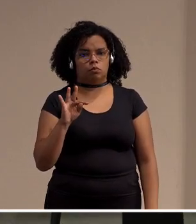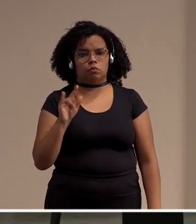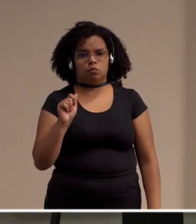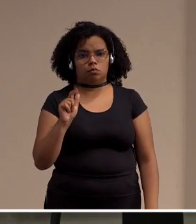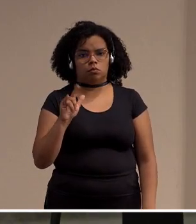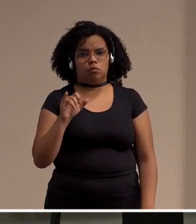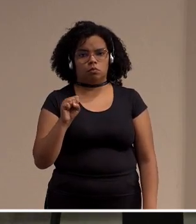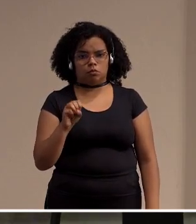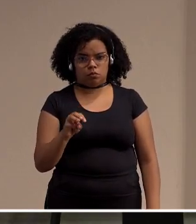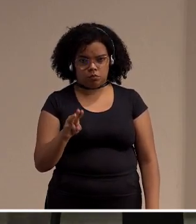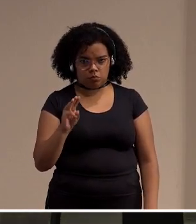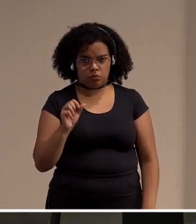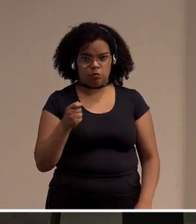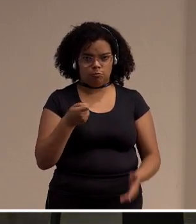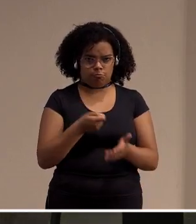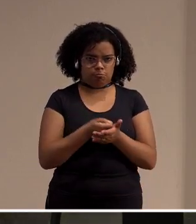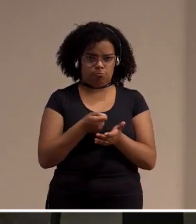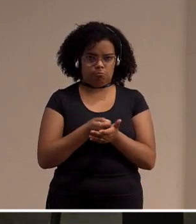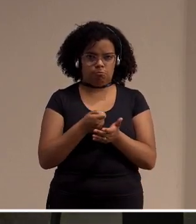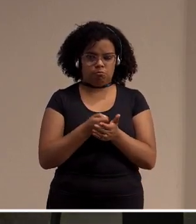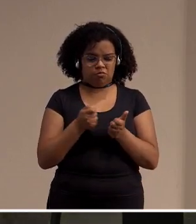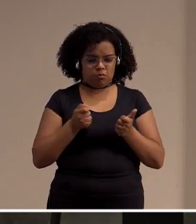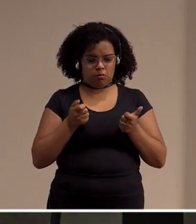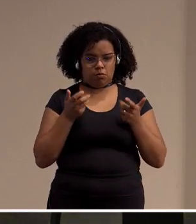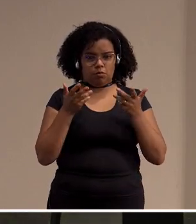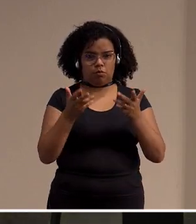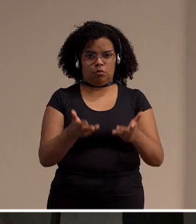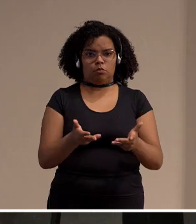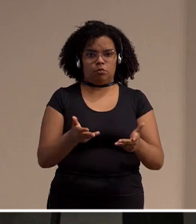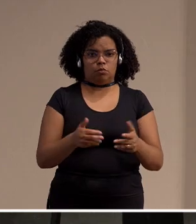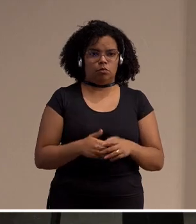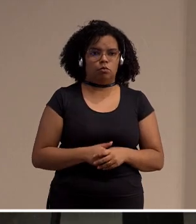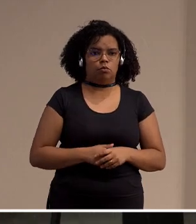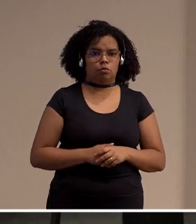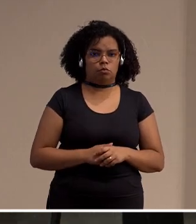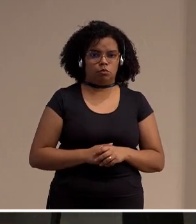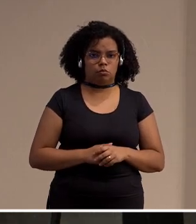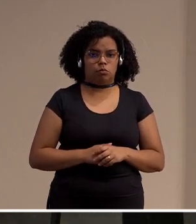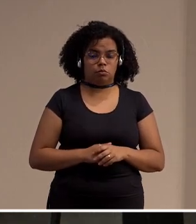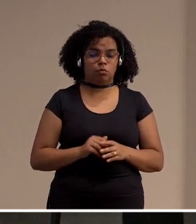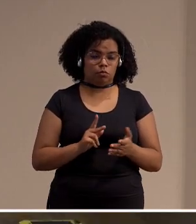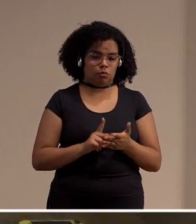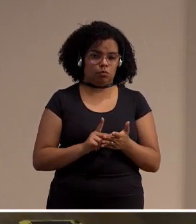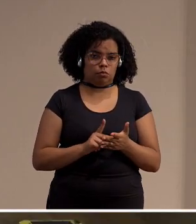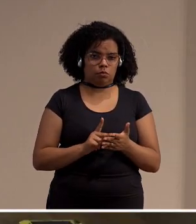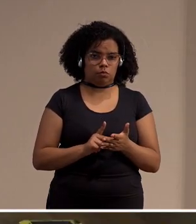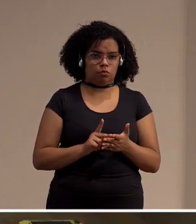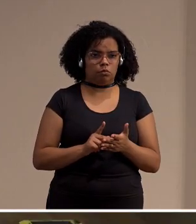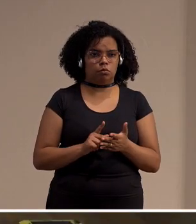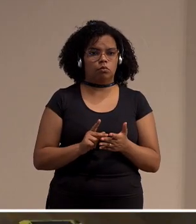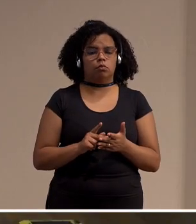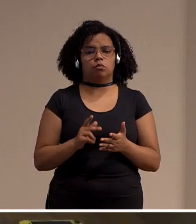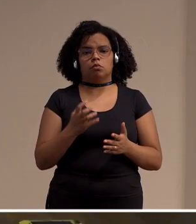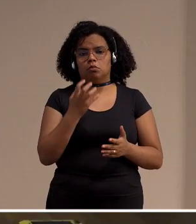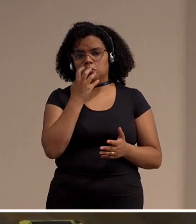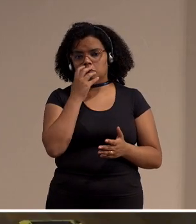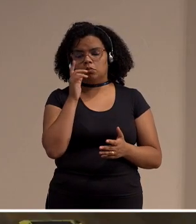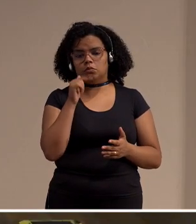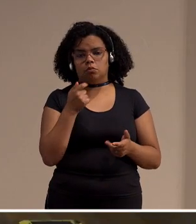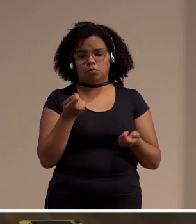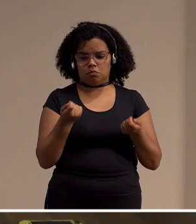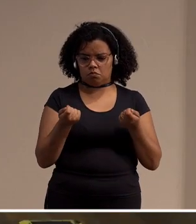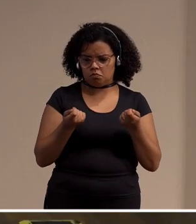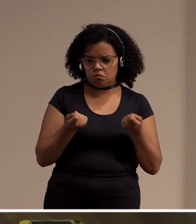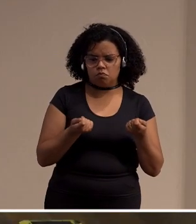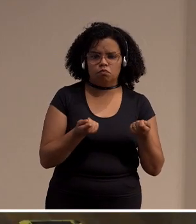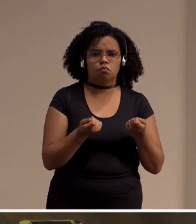ser sempre um sujeito ativo o dia inteiro. É verdade. O cão ele é um manejador, né? O